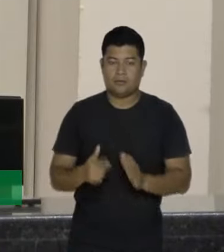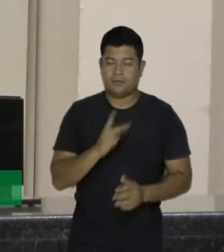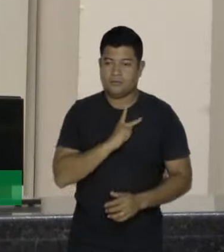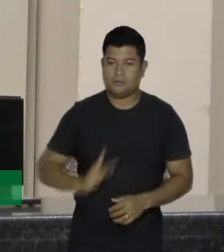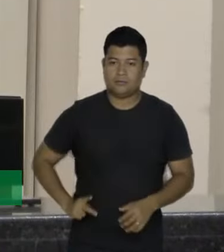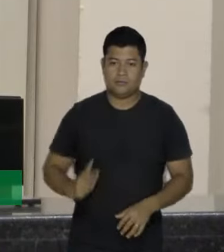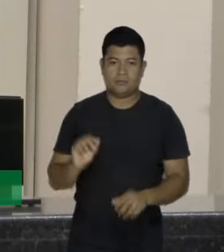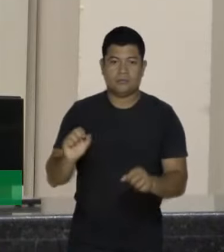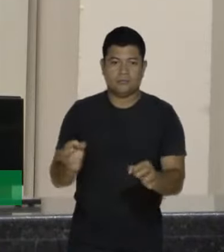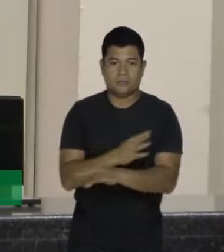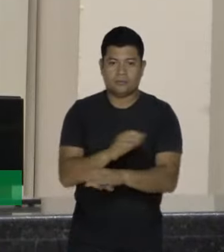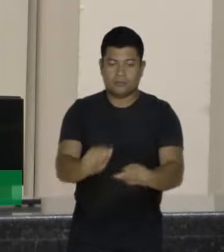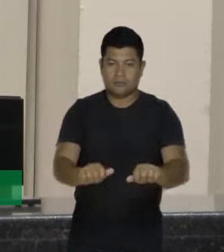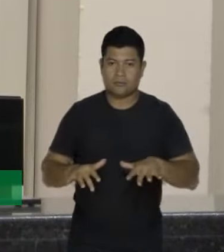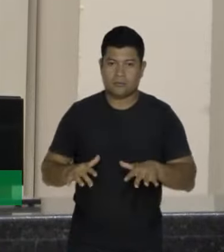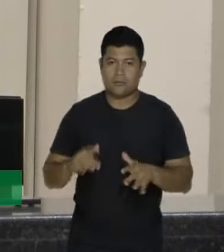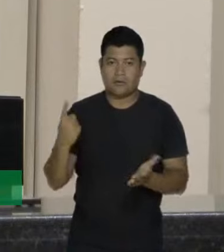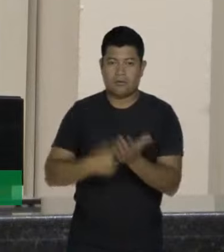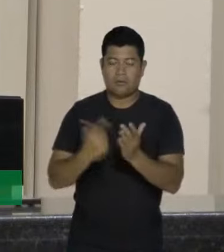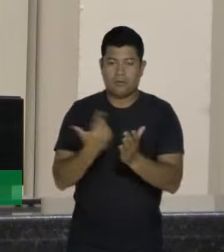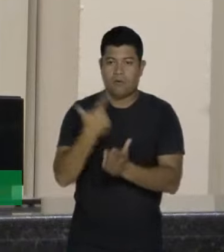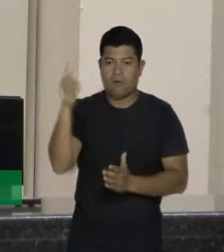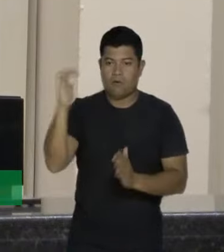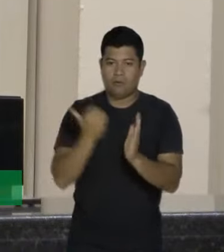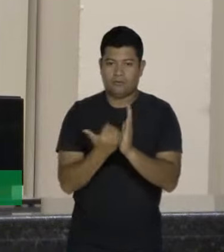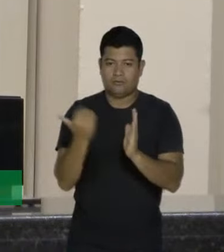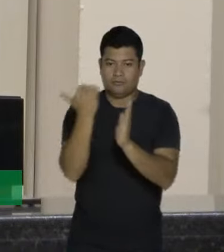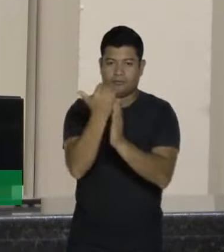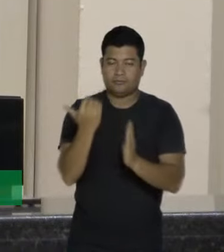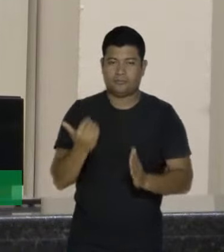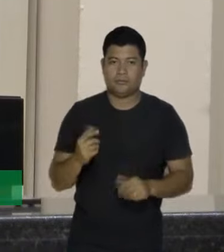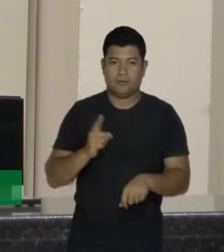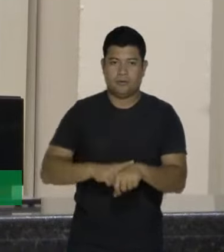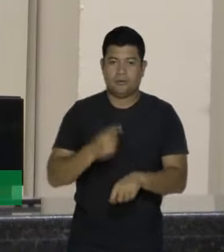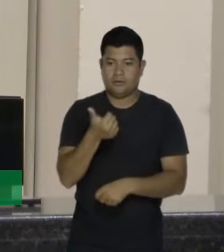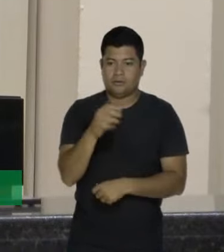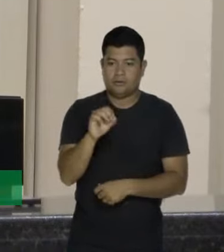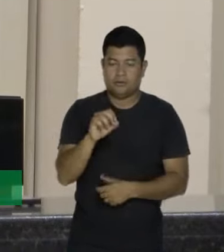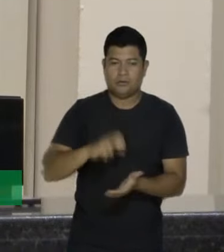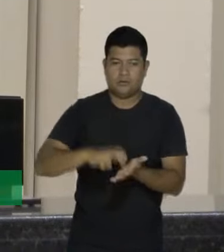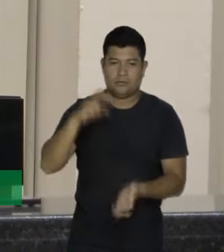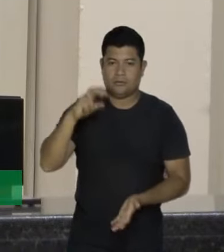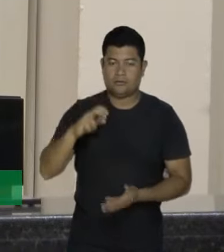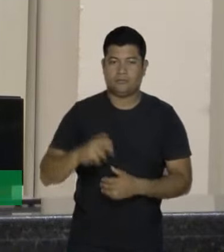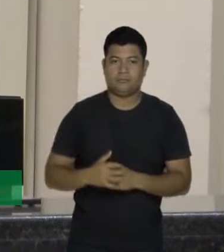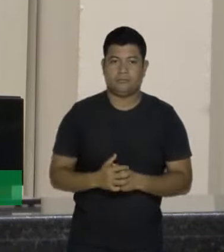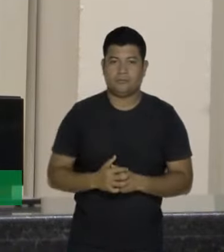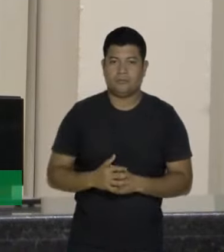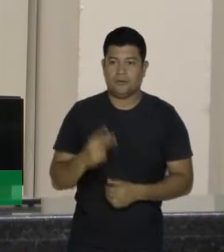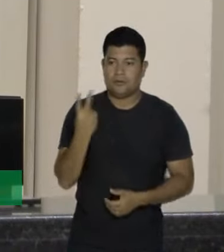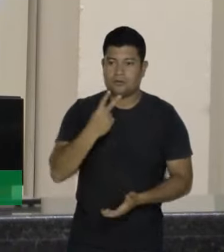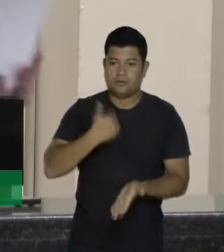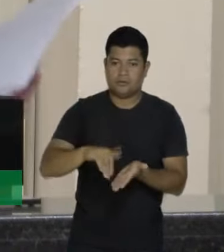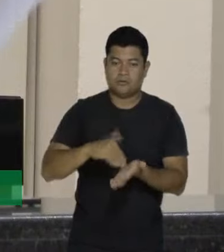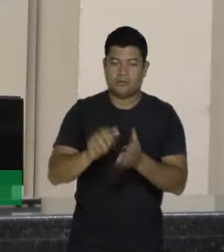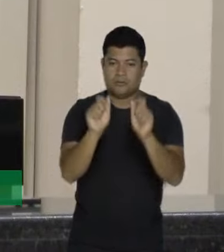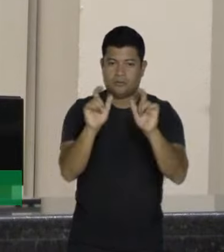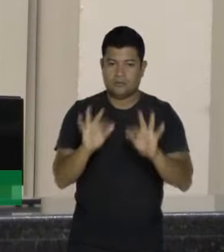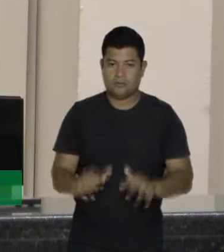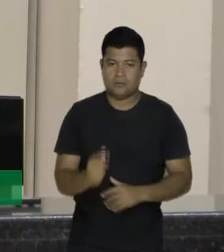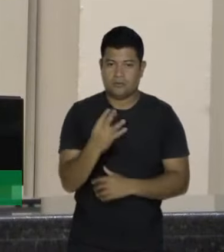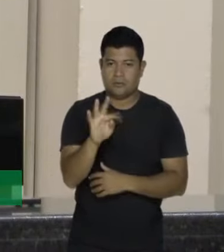convocou outra extraordinária para as 10 horas e 2 minutos. Para constar, o segundo secretário lavrou a